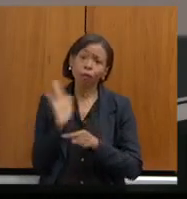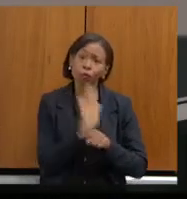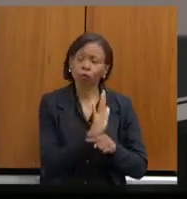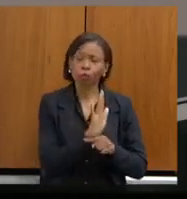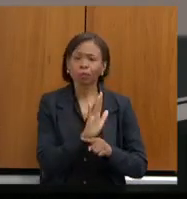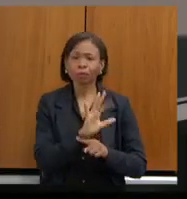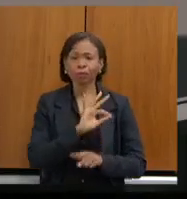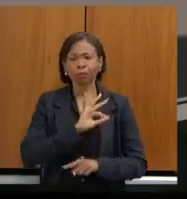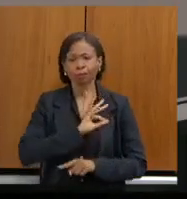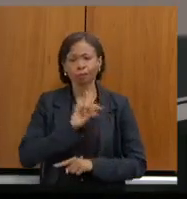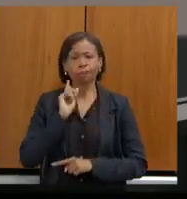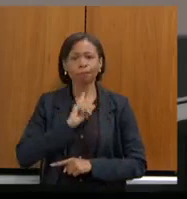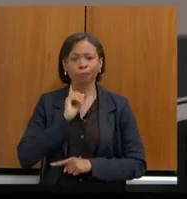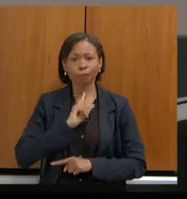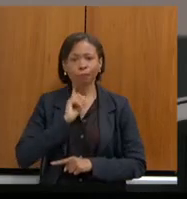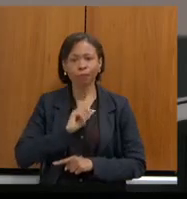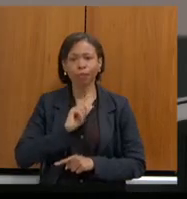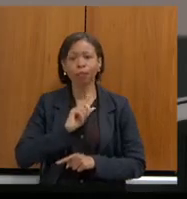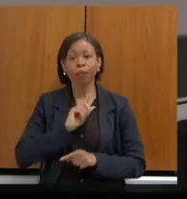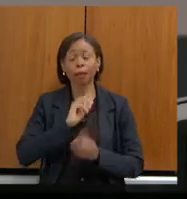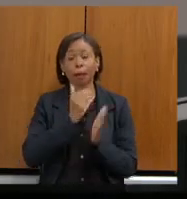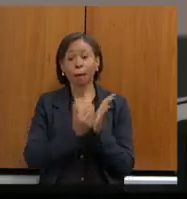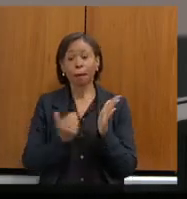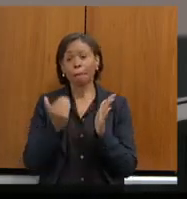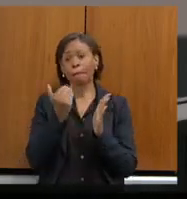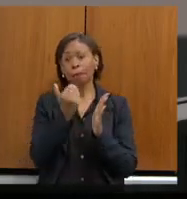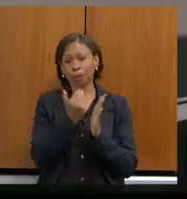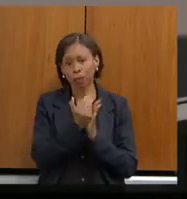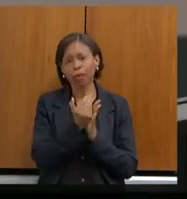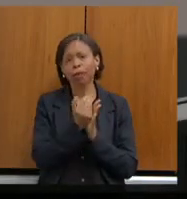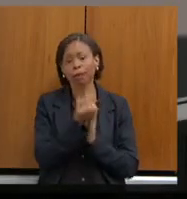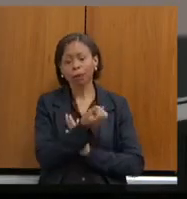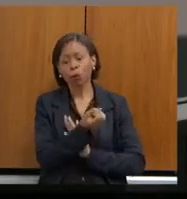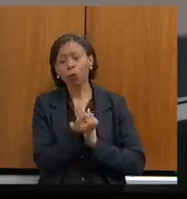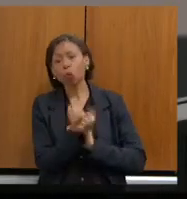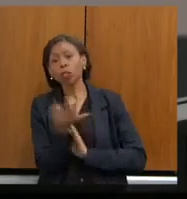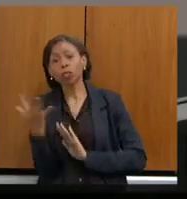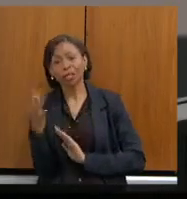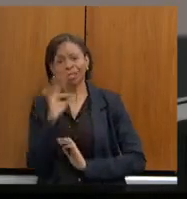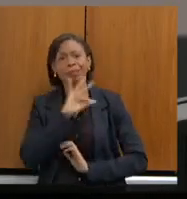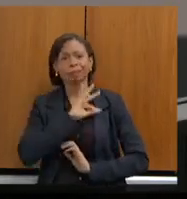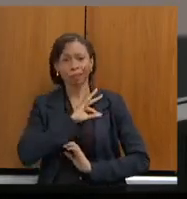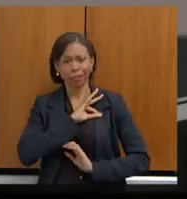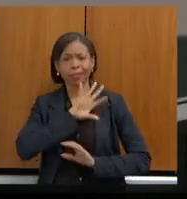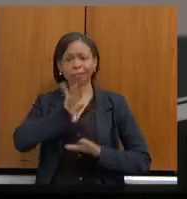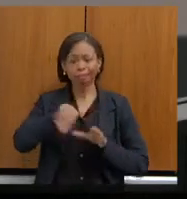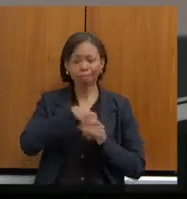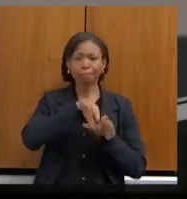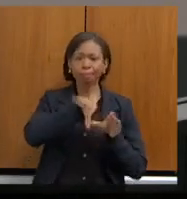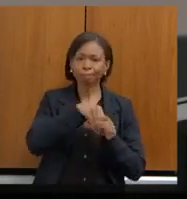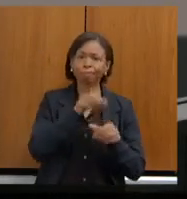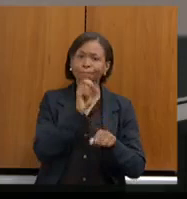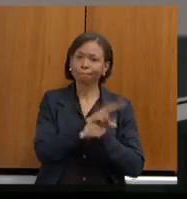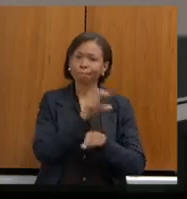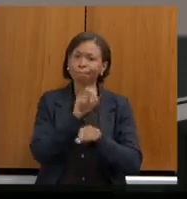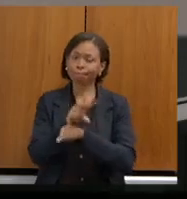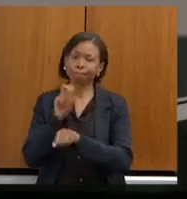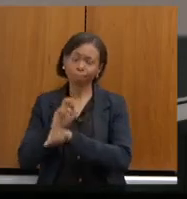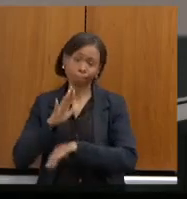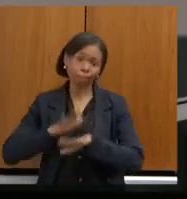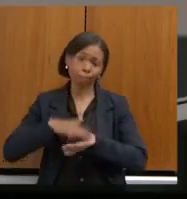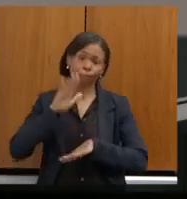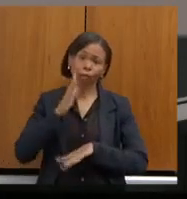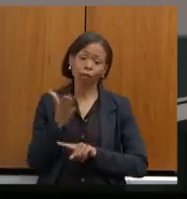Polícia Militar de Minas Gerais repouso seu quadro Porque se o quadro tiver reposto sem sombra de dúvida